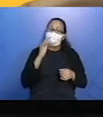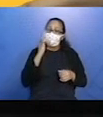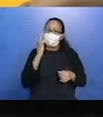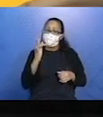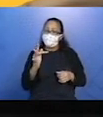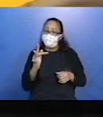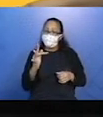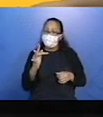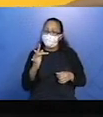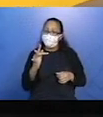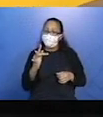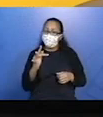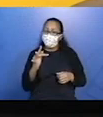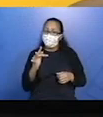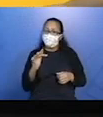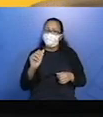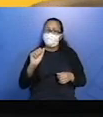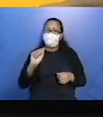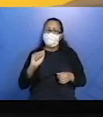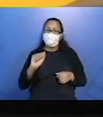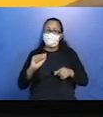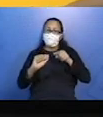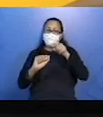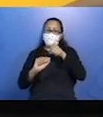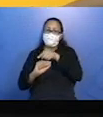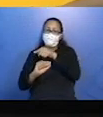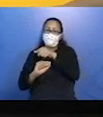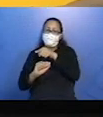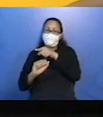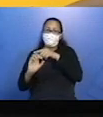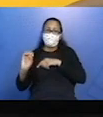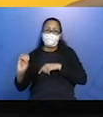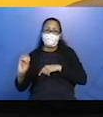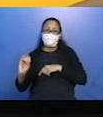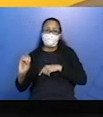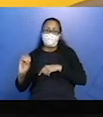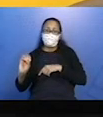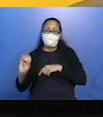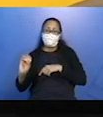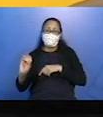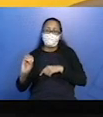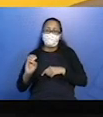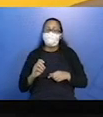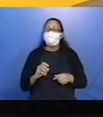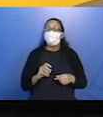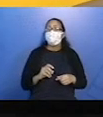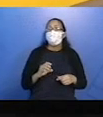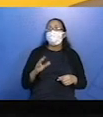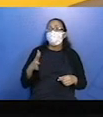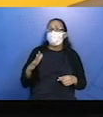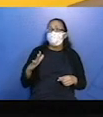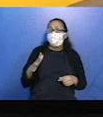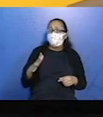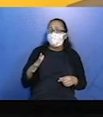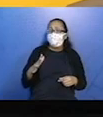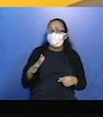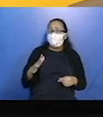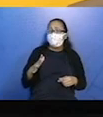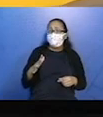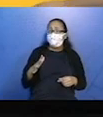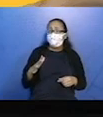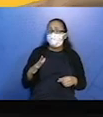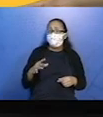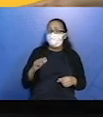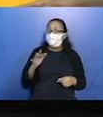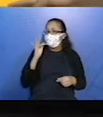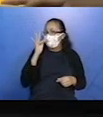tio em cima. Preste atenção, ó, elas farão. Dependendo do jeito que você fala, farão. Dá a impressão